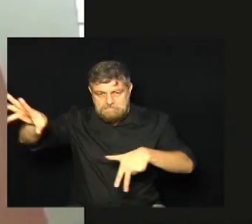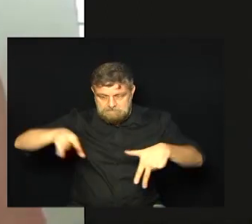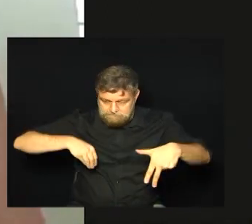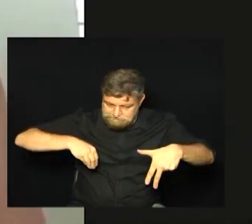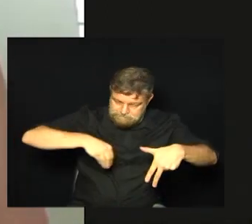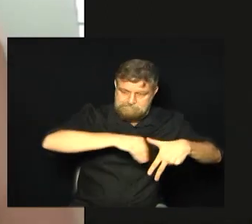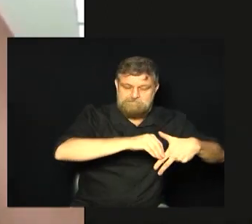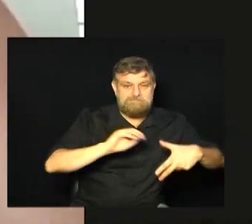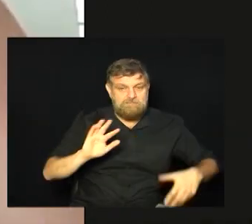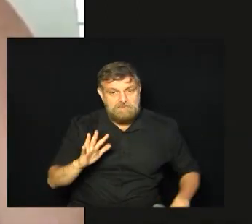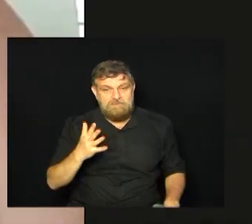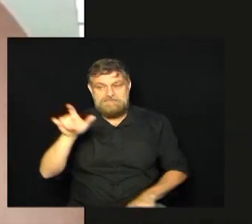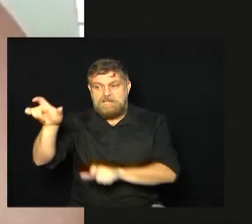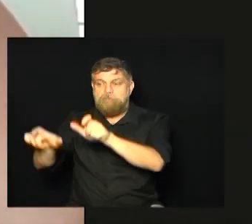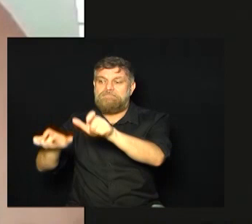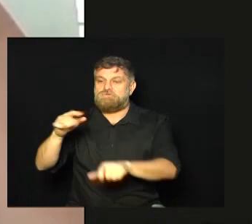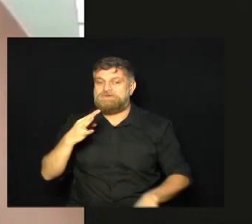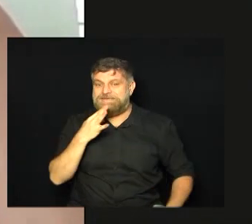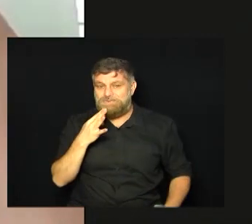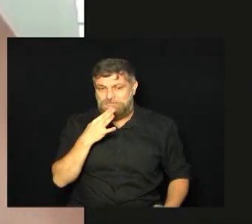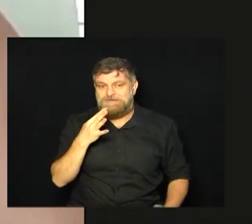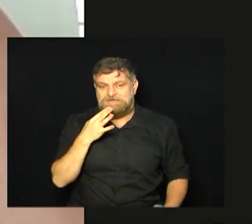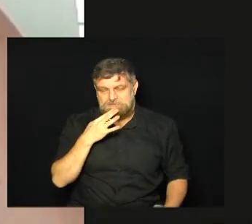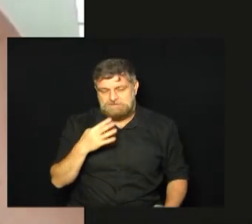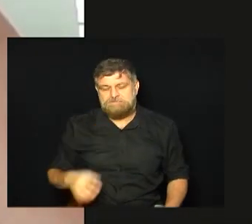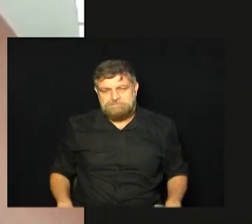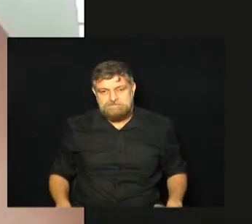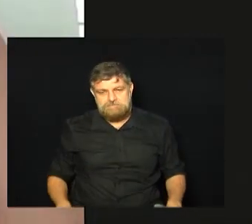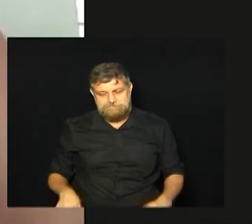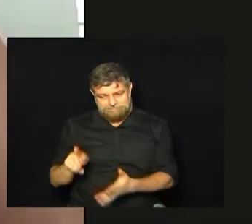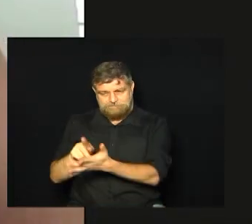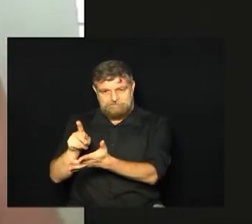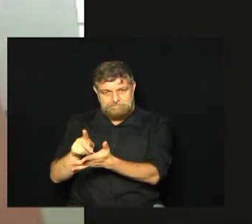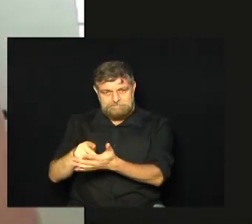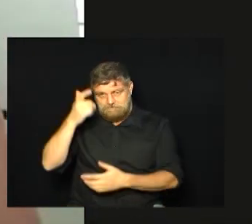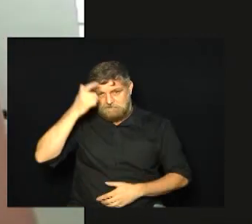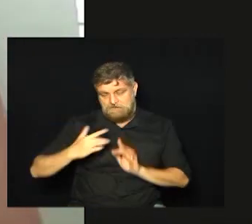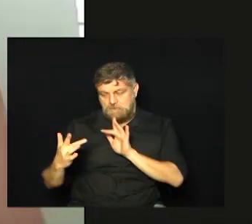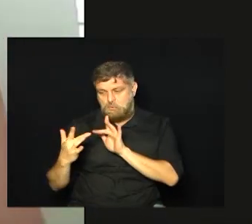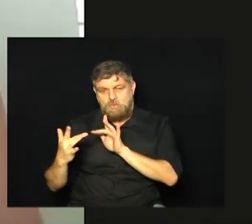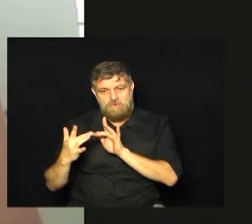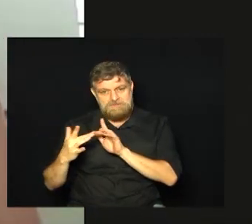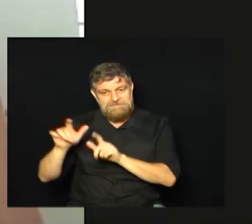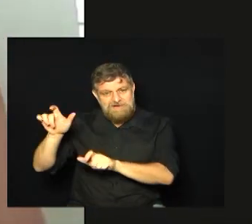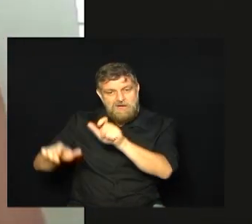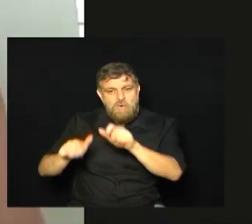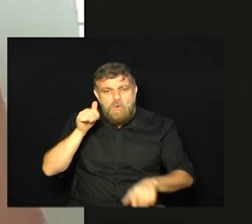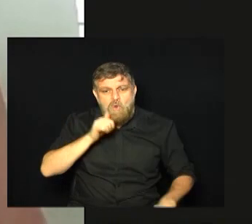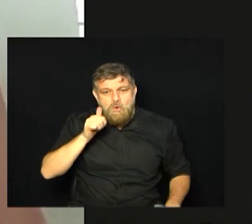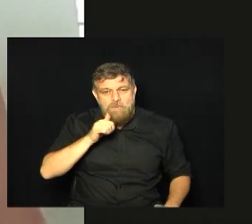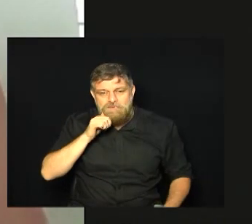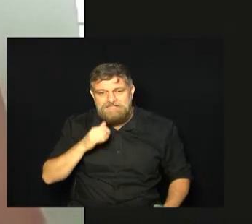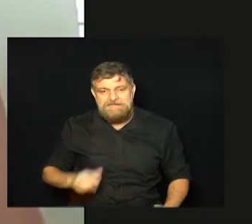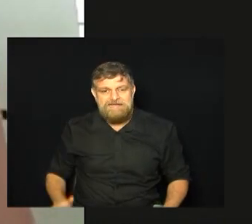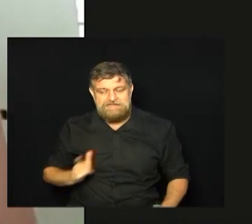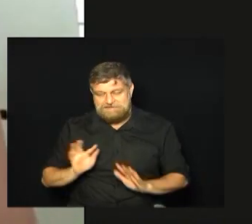que aconteceram com alguém que eu conheço. Eu já tive contato com muitas mulheres codependentes,